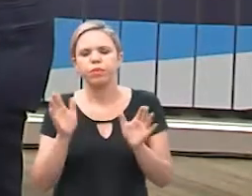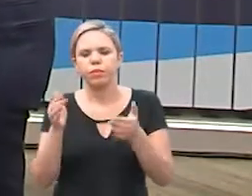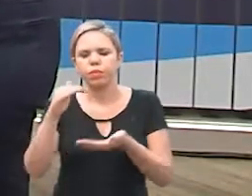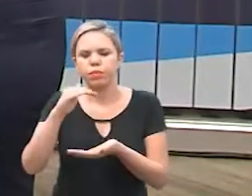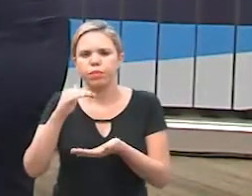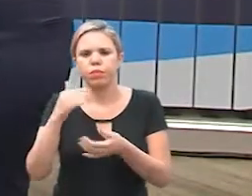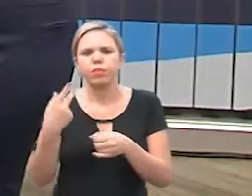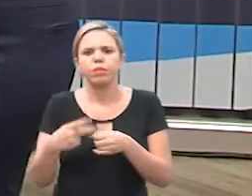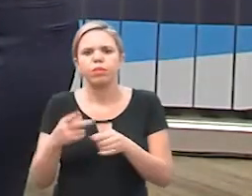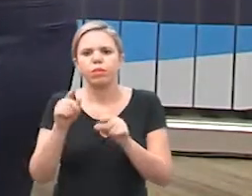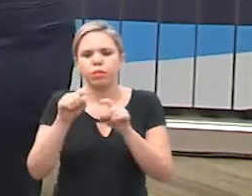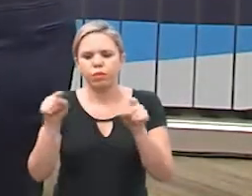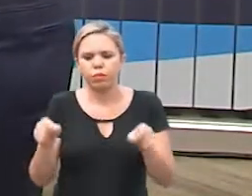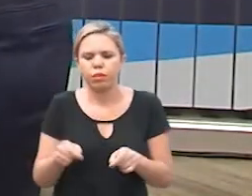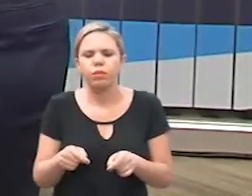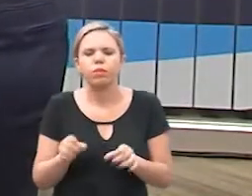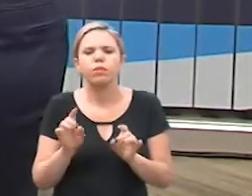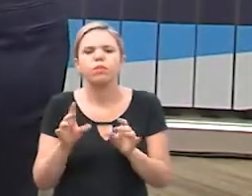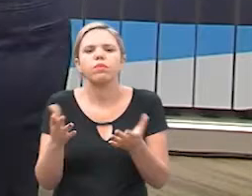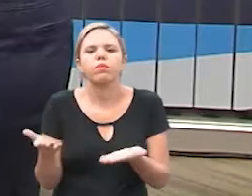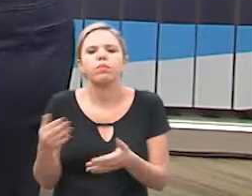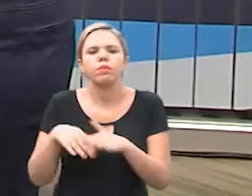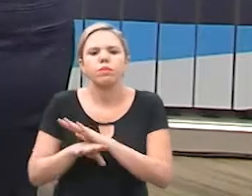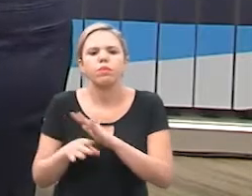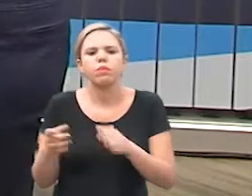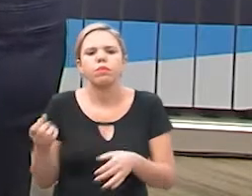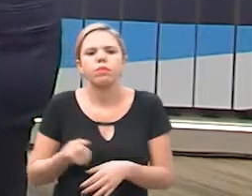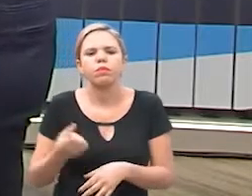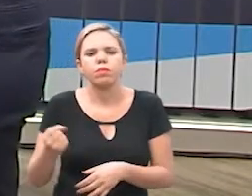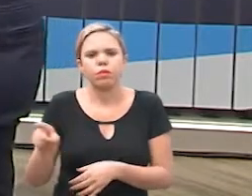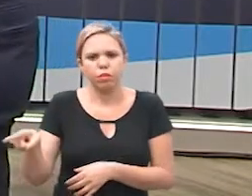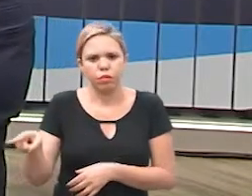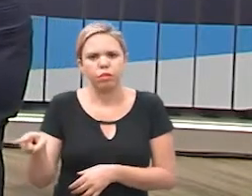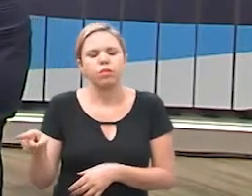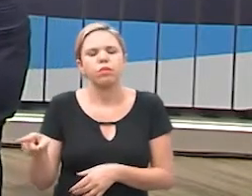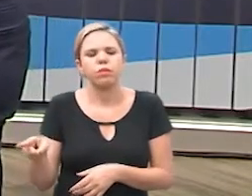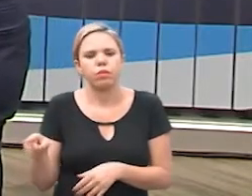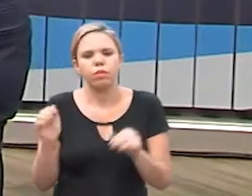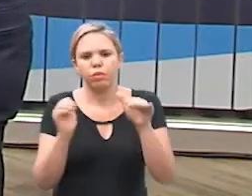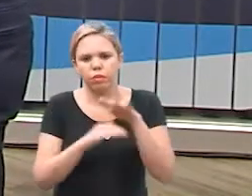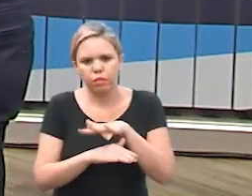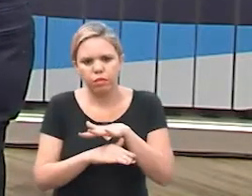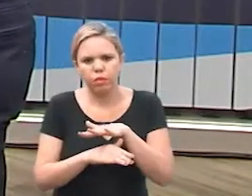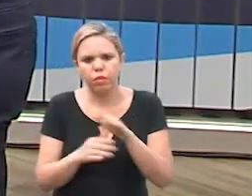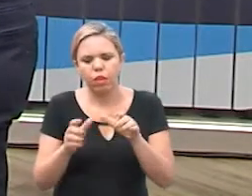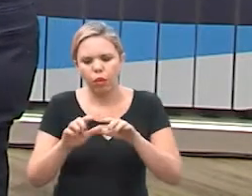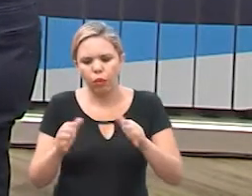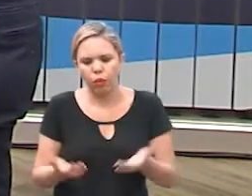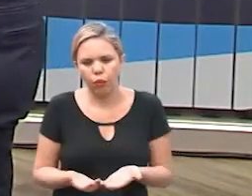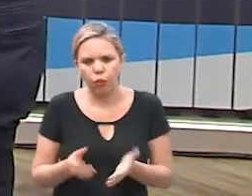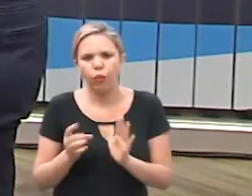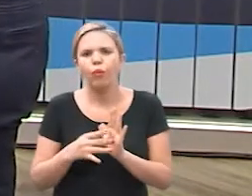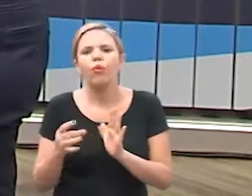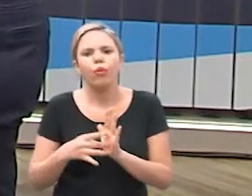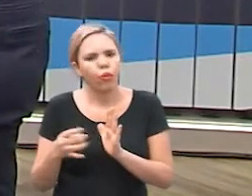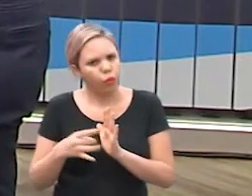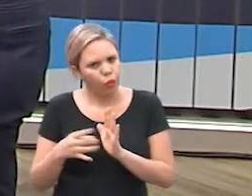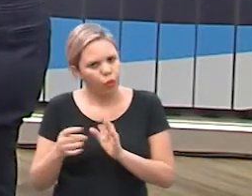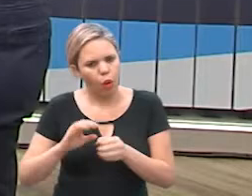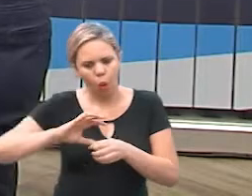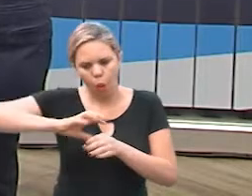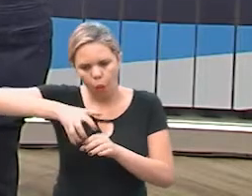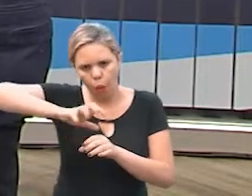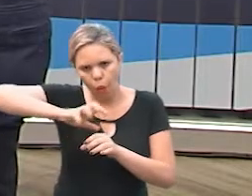que ela guarda esse leite, Olívia? Esse leite ele deve ser armazenado em frasco de vidro com